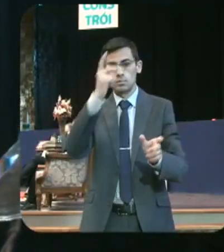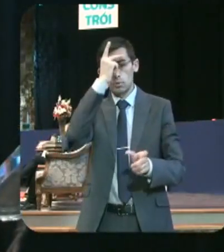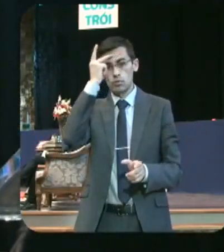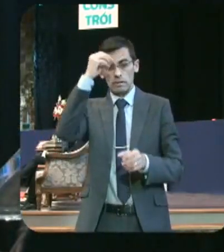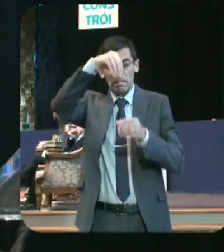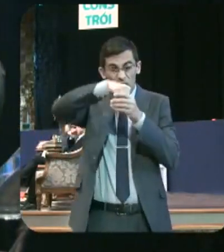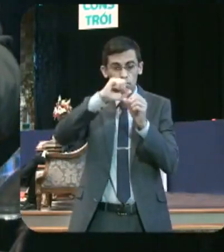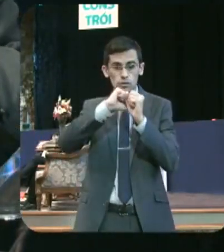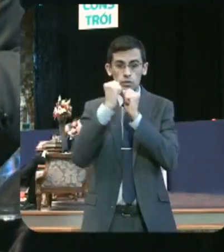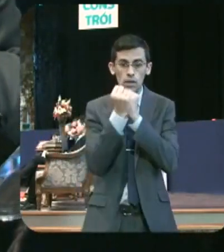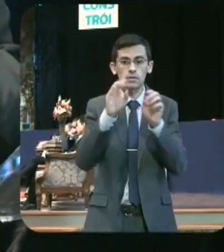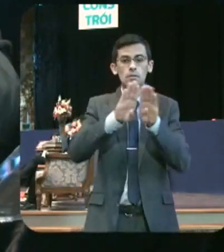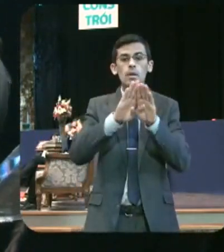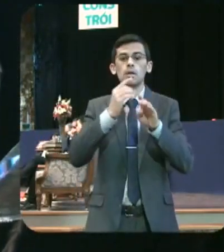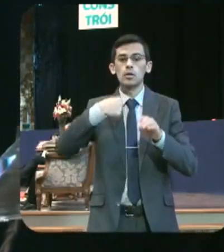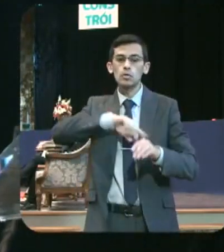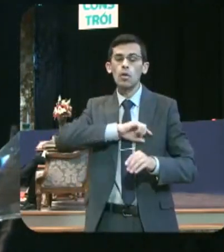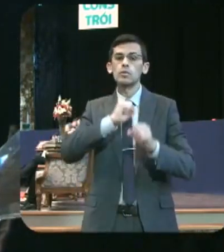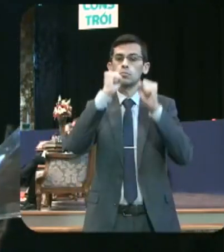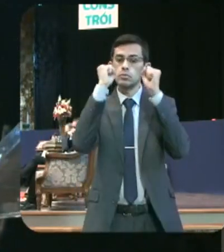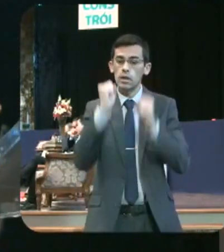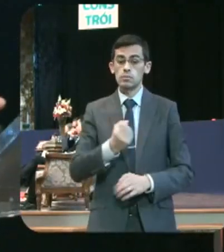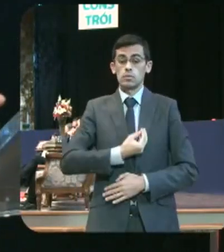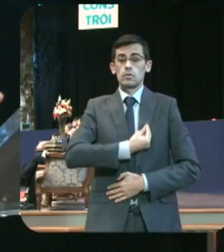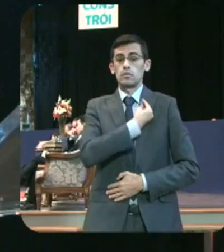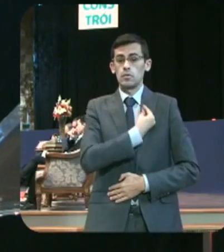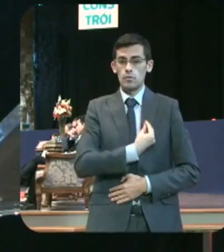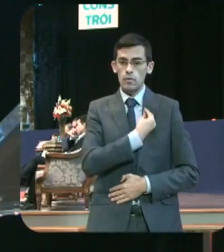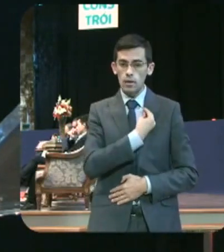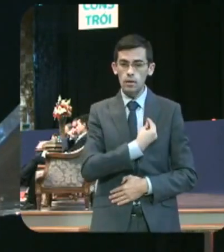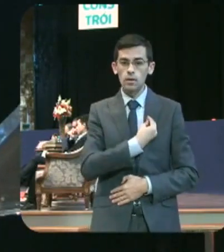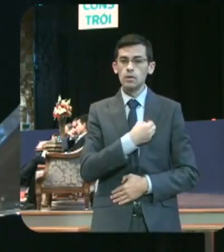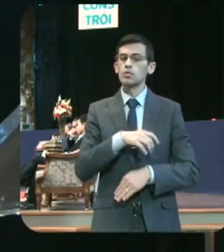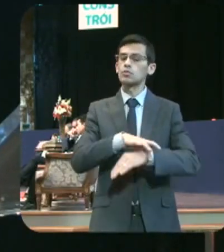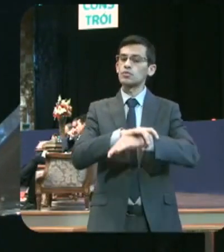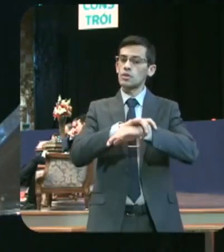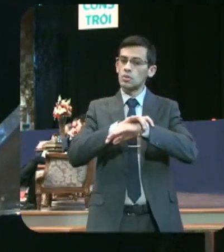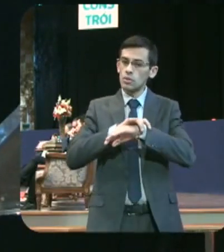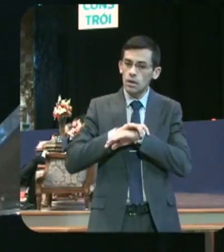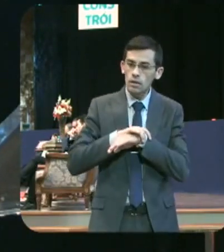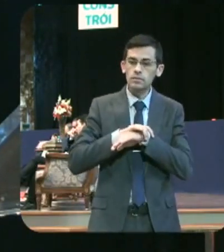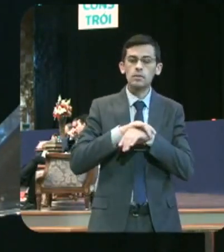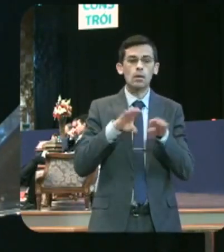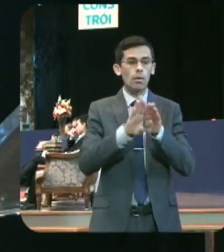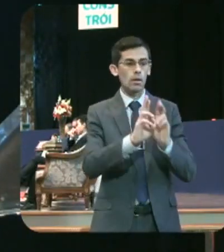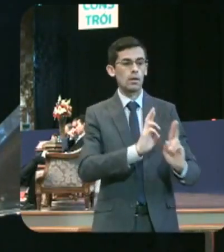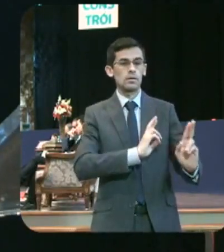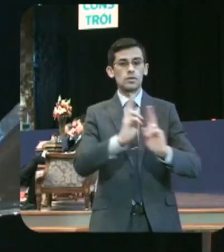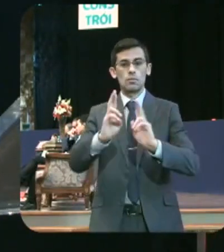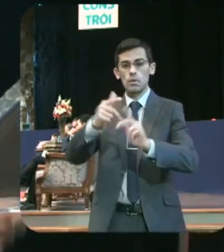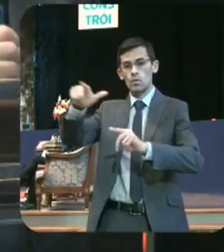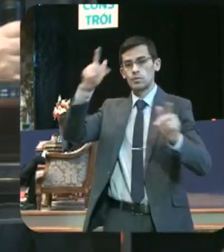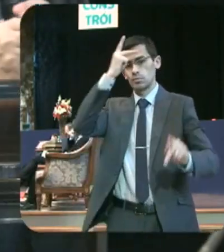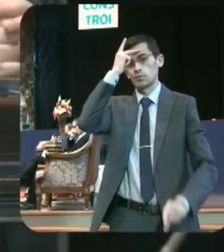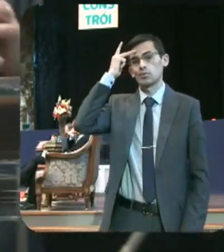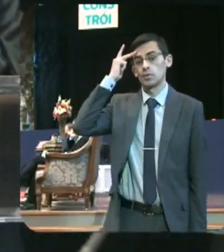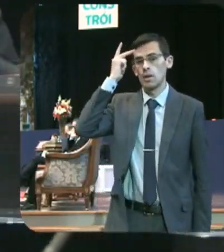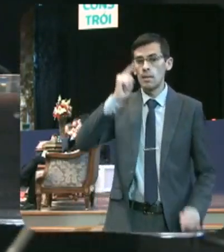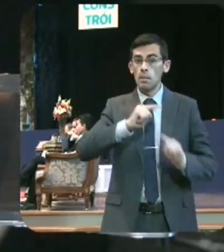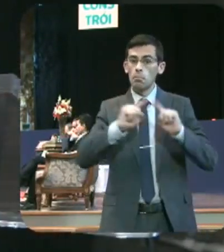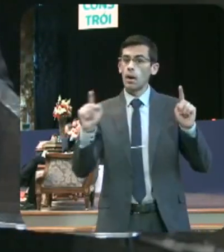da sociedade para que a gente pudesse viver, ter uma convivência. E aí, quando a